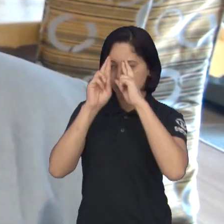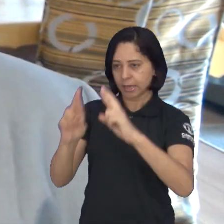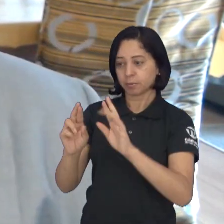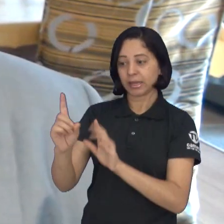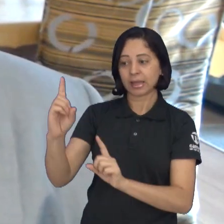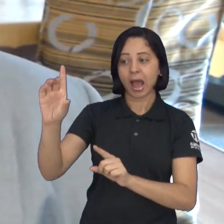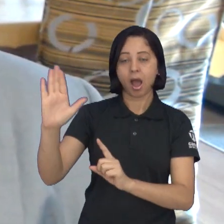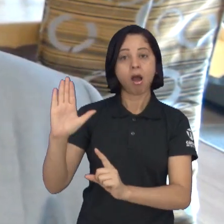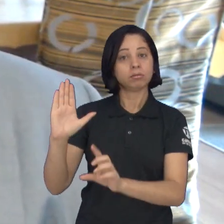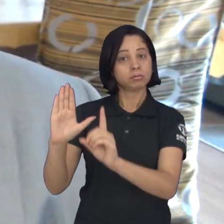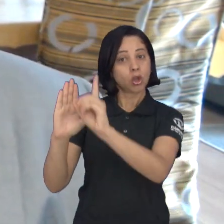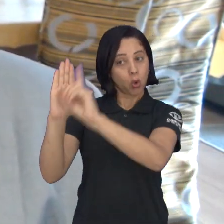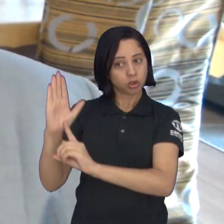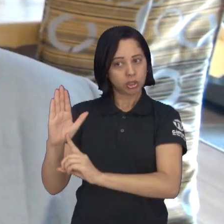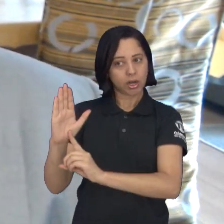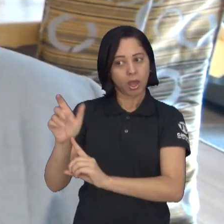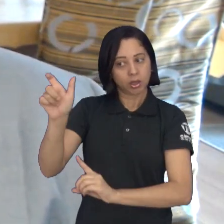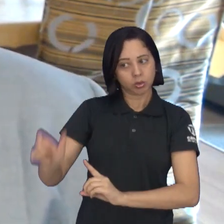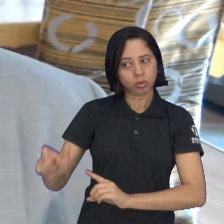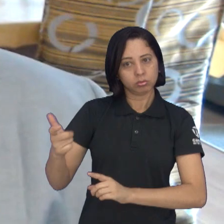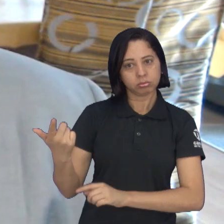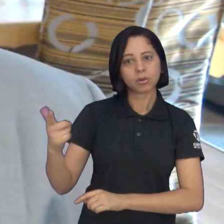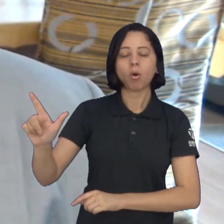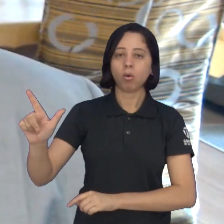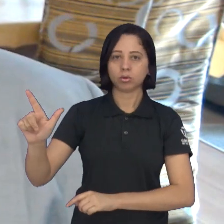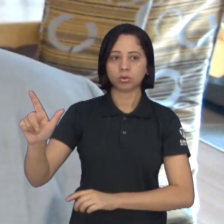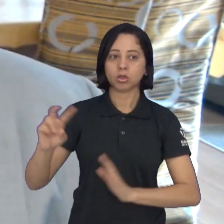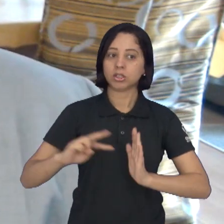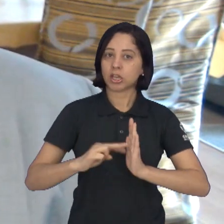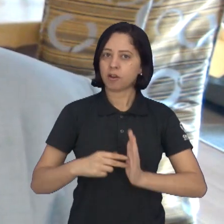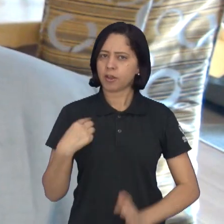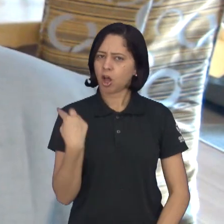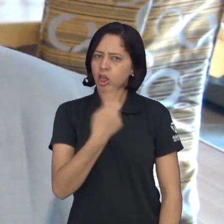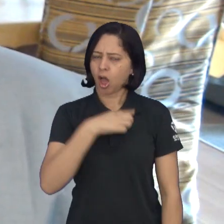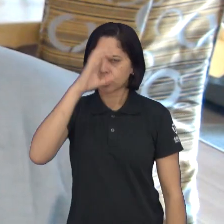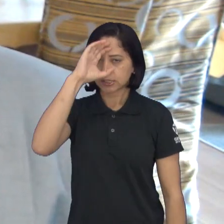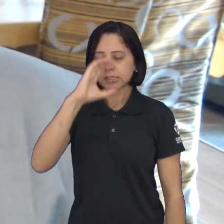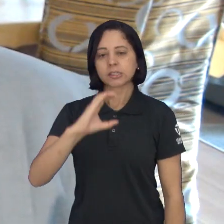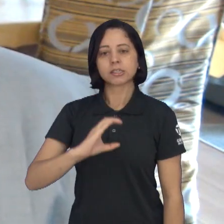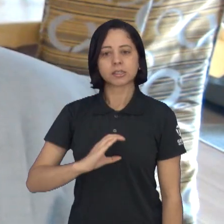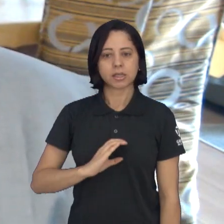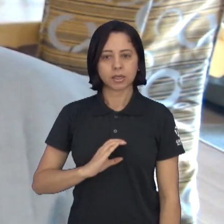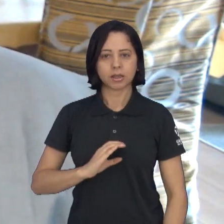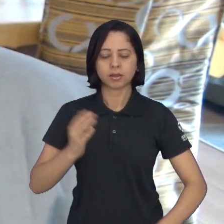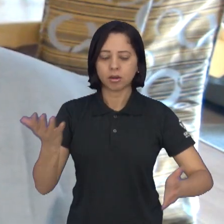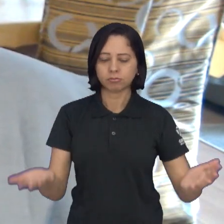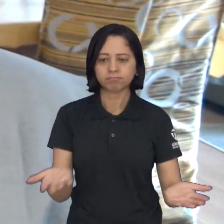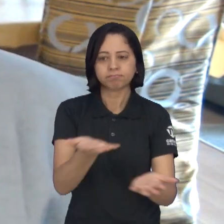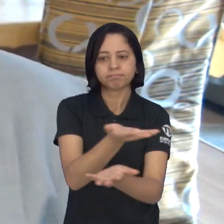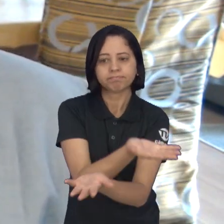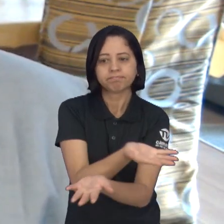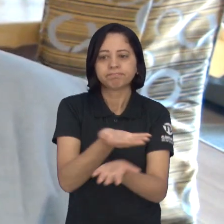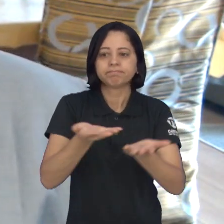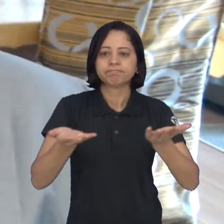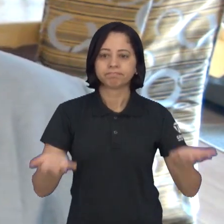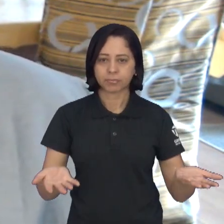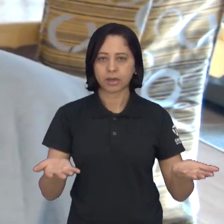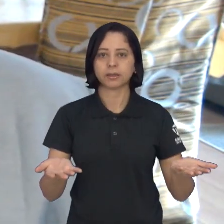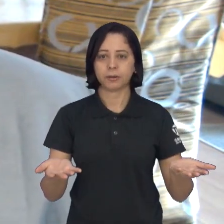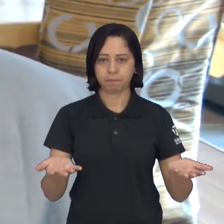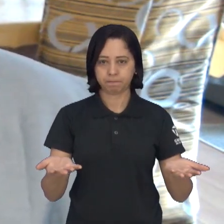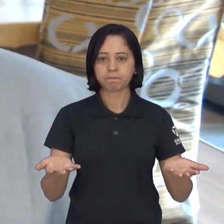próximo. Isso Uhum. nos torna cidadãos e realiza o bom convívio da sociedade,